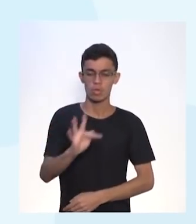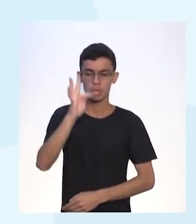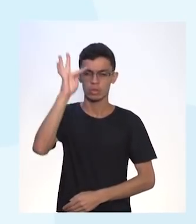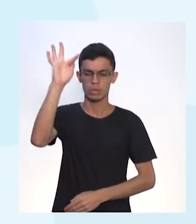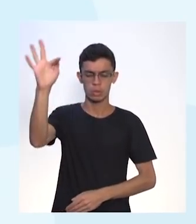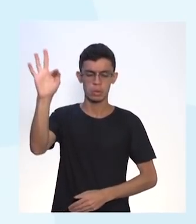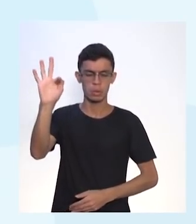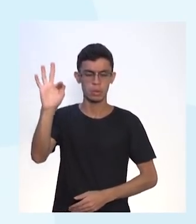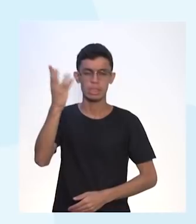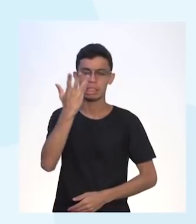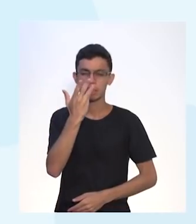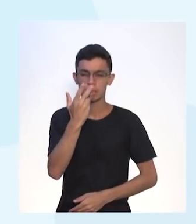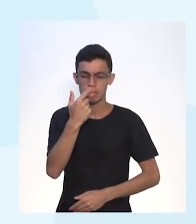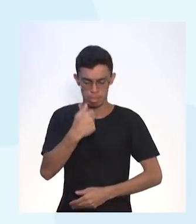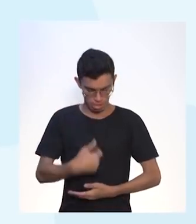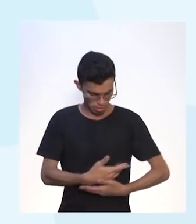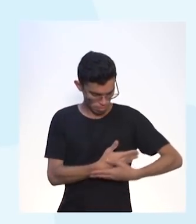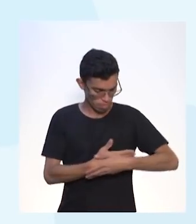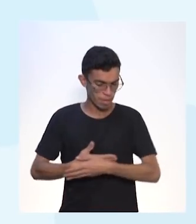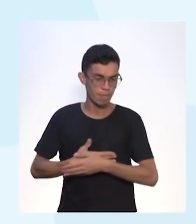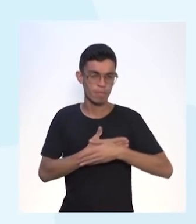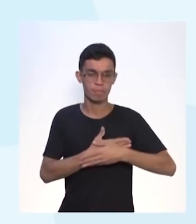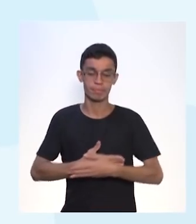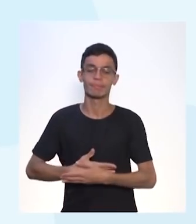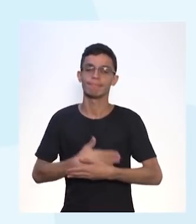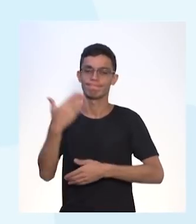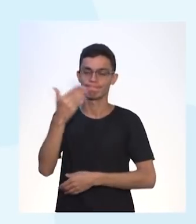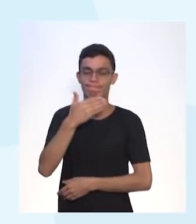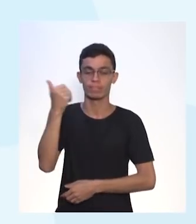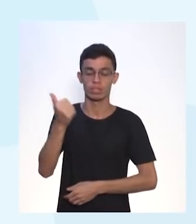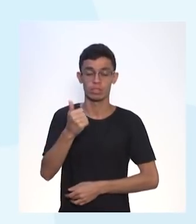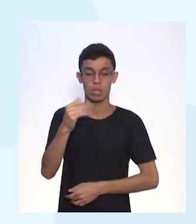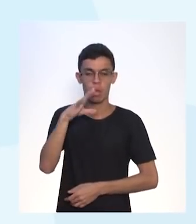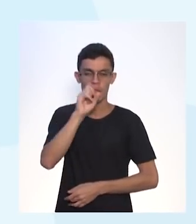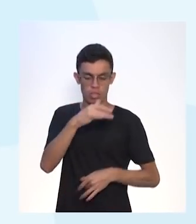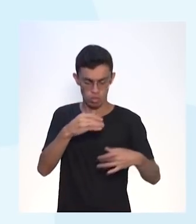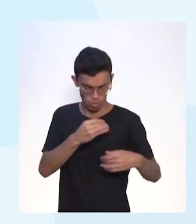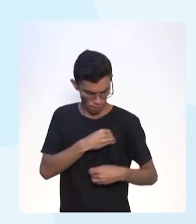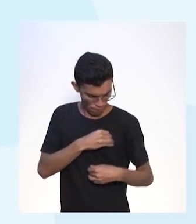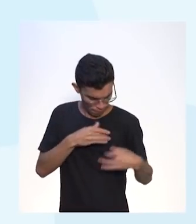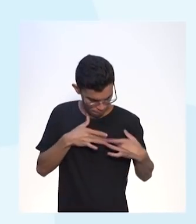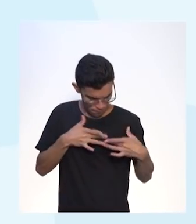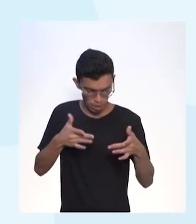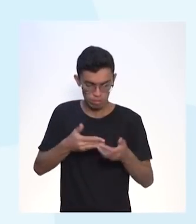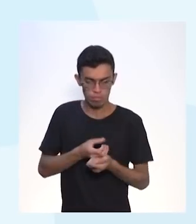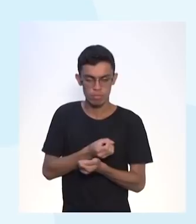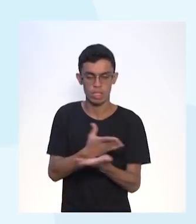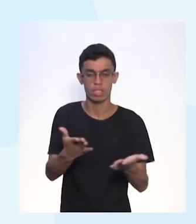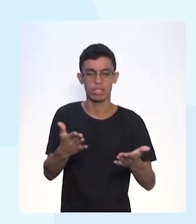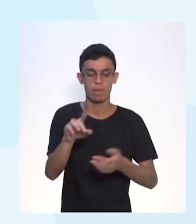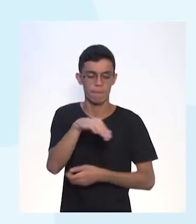muitas crianças. Então, prestando atenção novamente. Ó. Doe leite materno. A gente tem